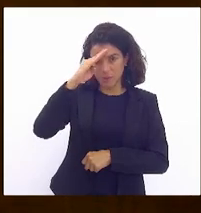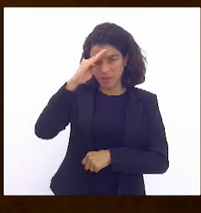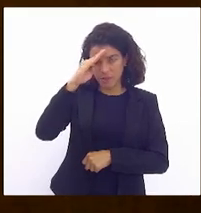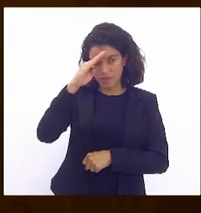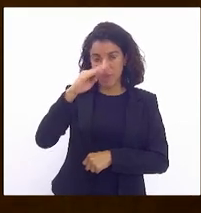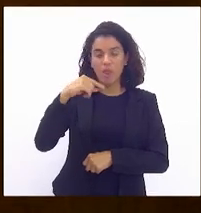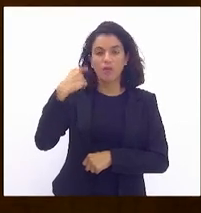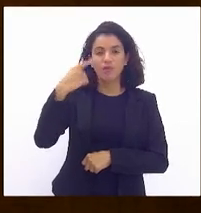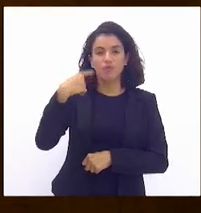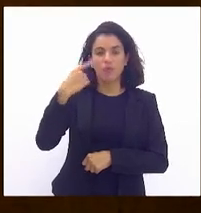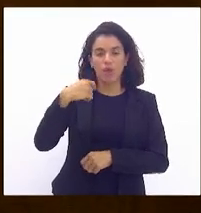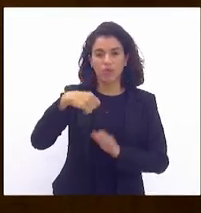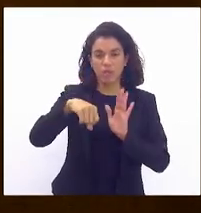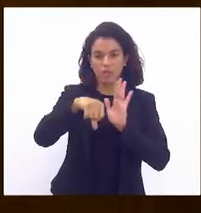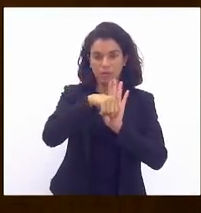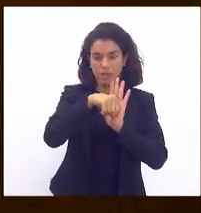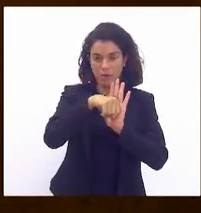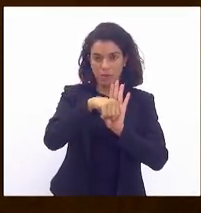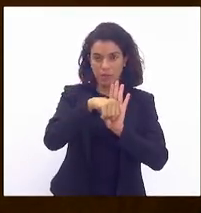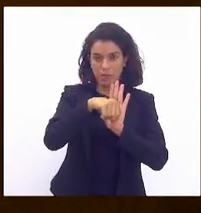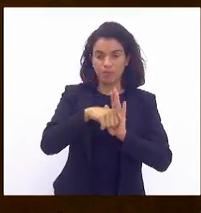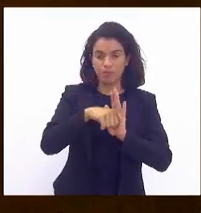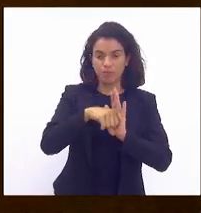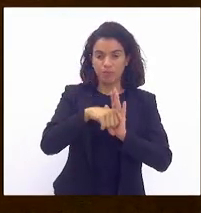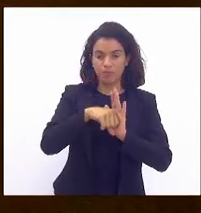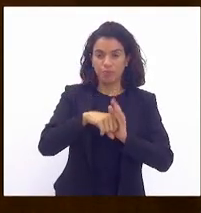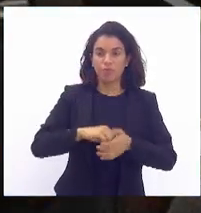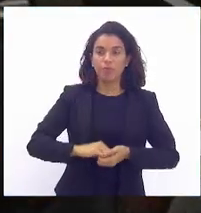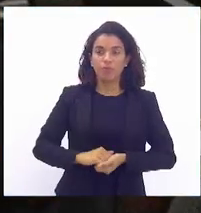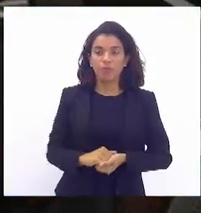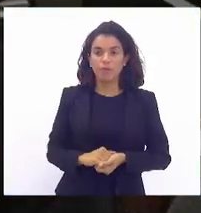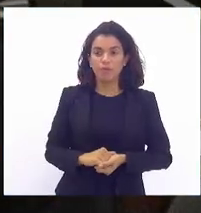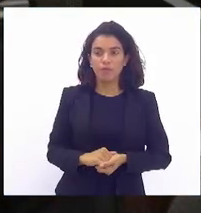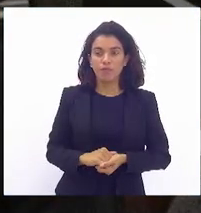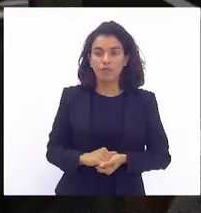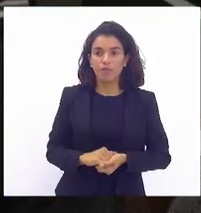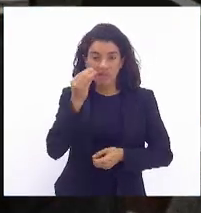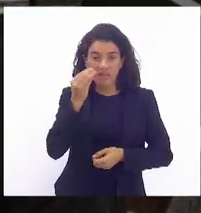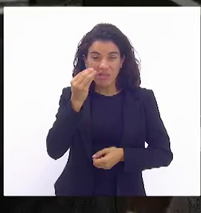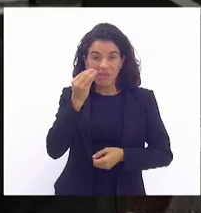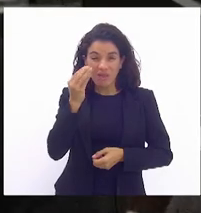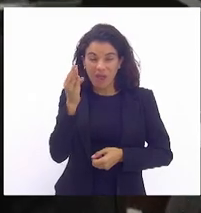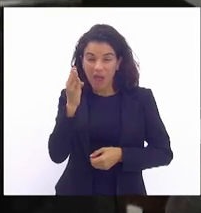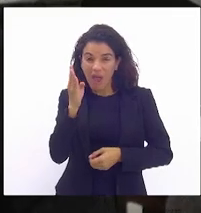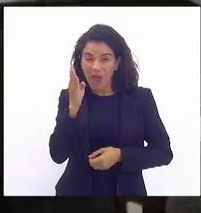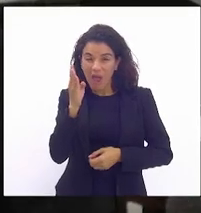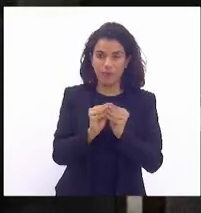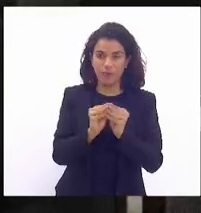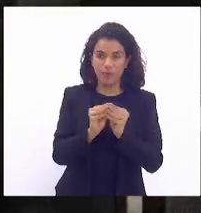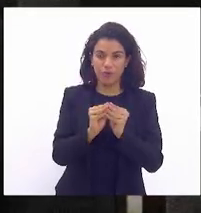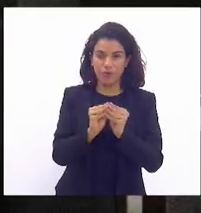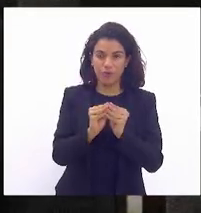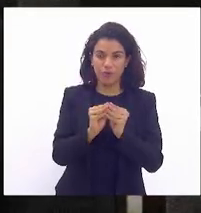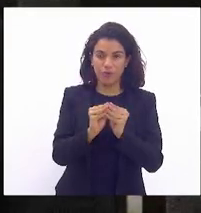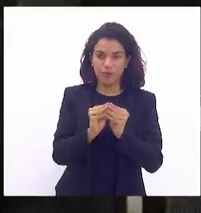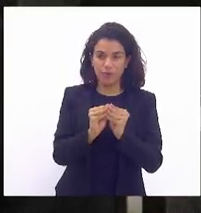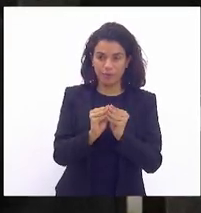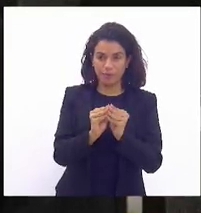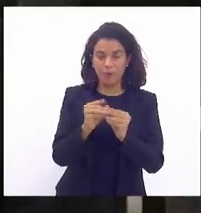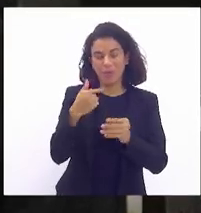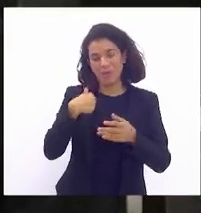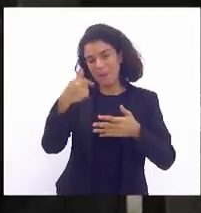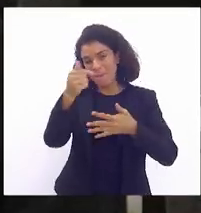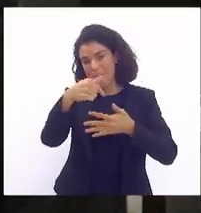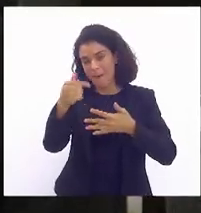criminal. Então, boa noite a todos, vou ser rápido, vou tentar falar rápido, porque tem muitas coisas que eu